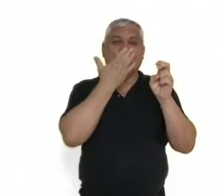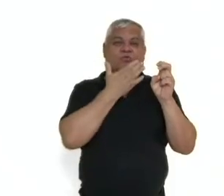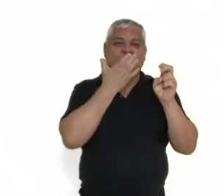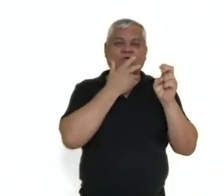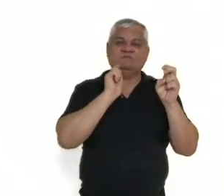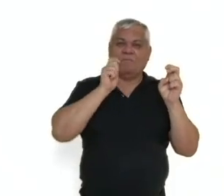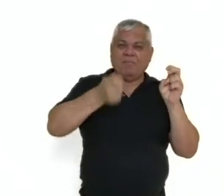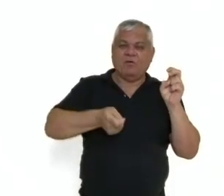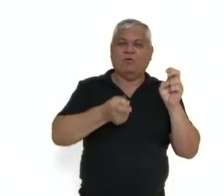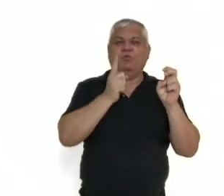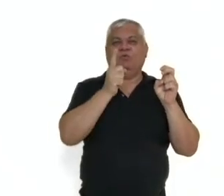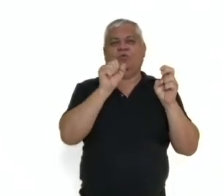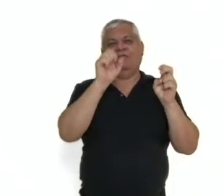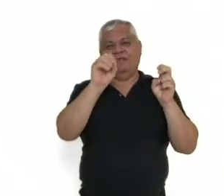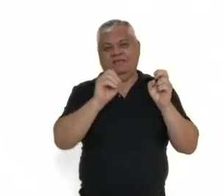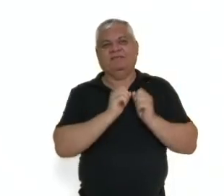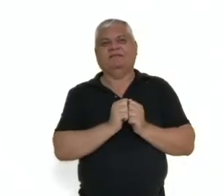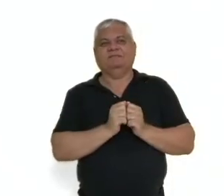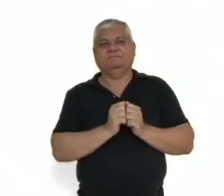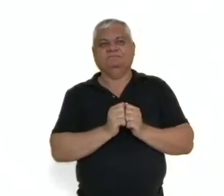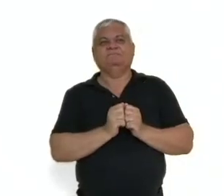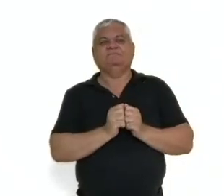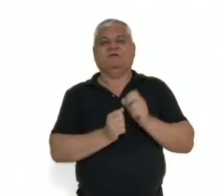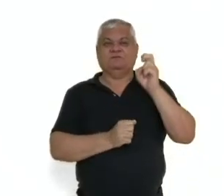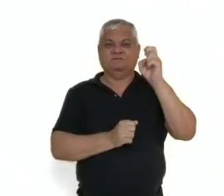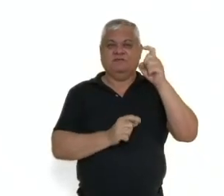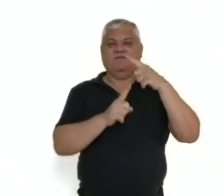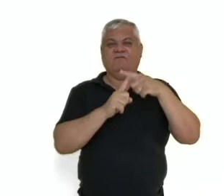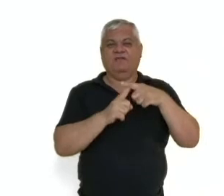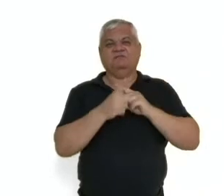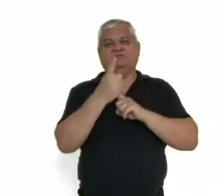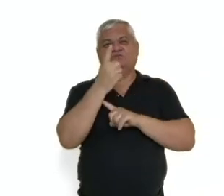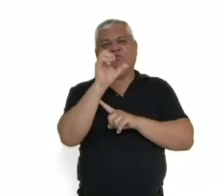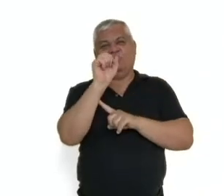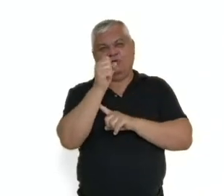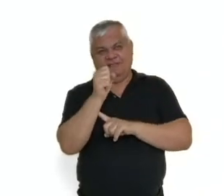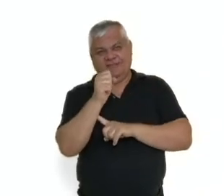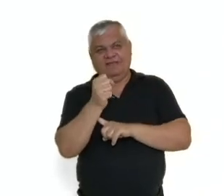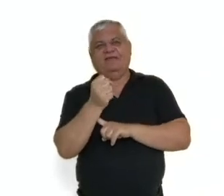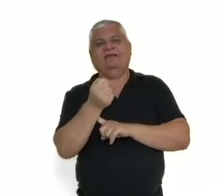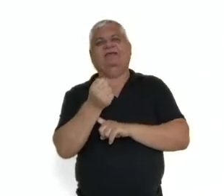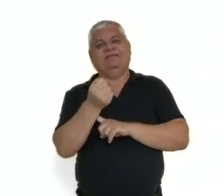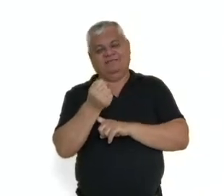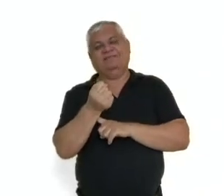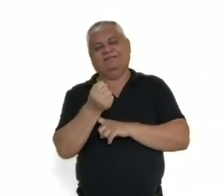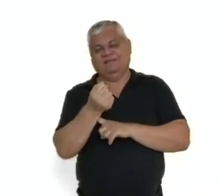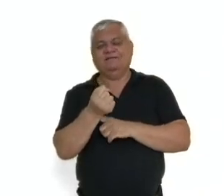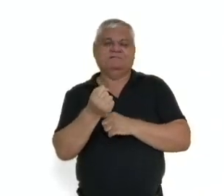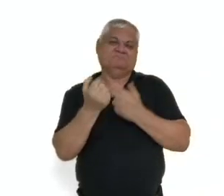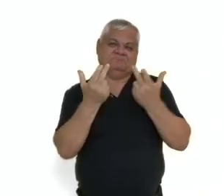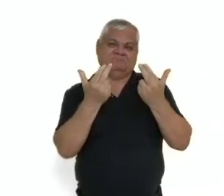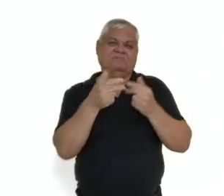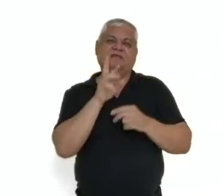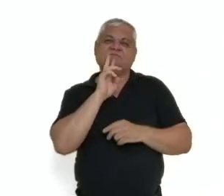que valem R$1,80, então eu já vou multiplicar aqui, R$1,80 vezes 5, ou 5 vezes